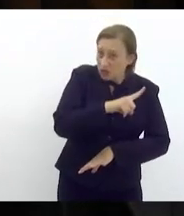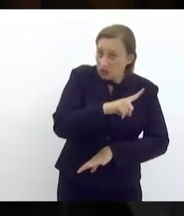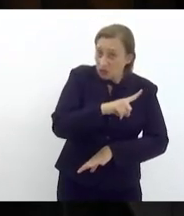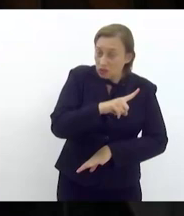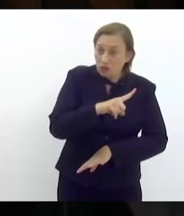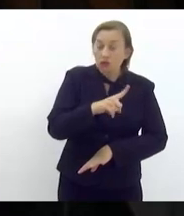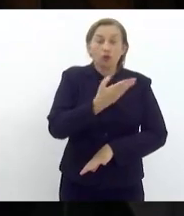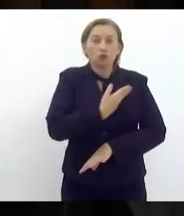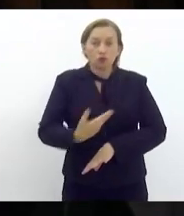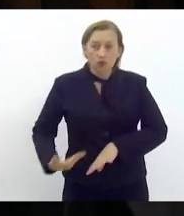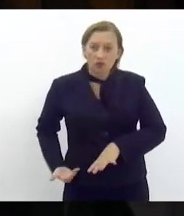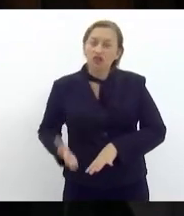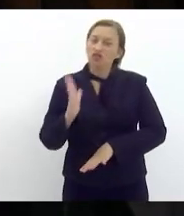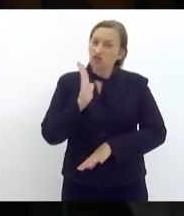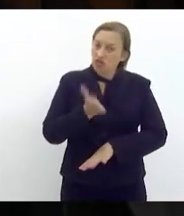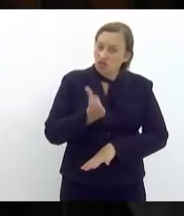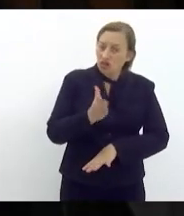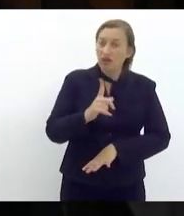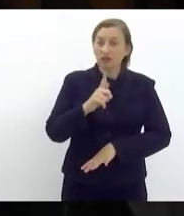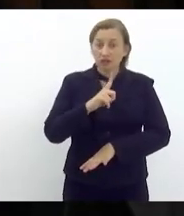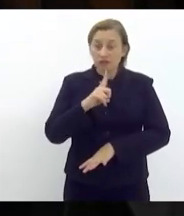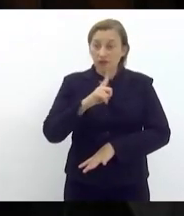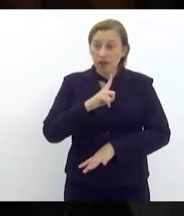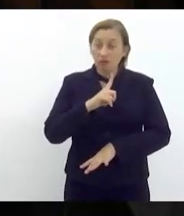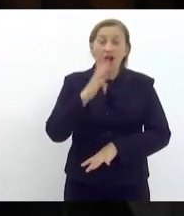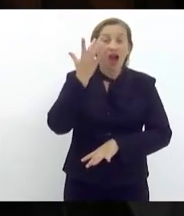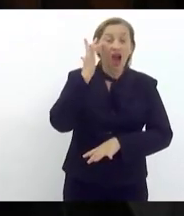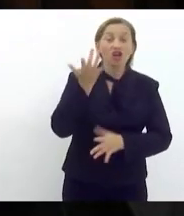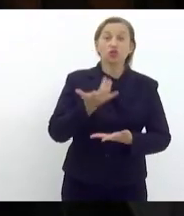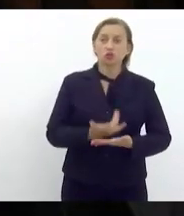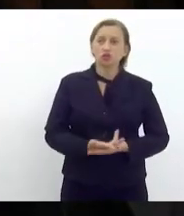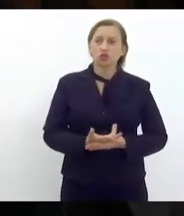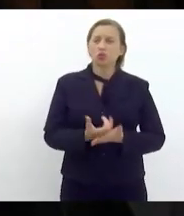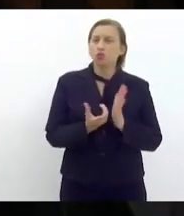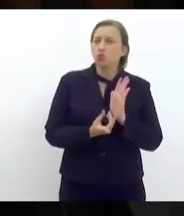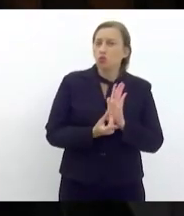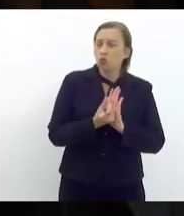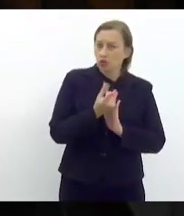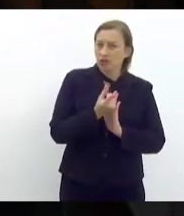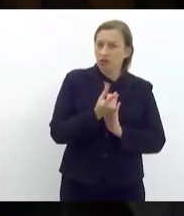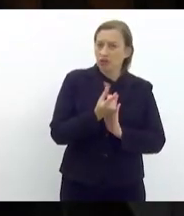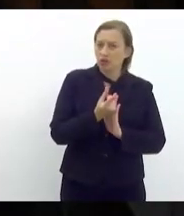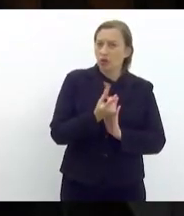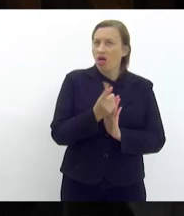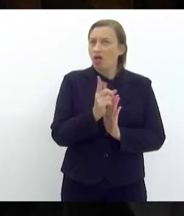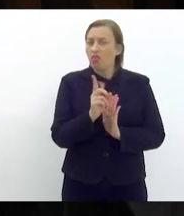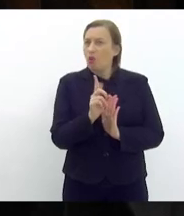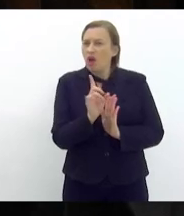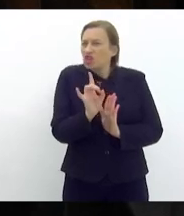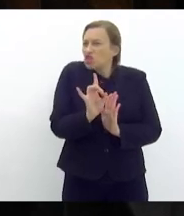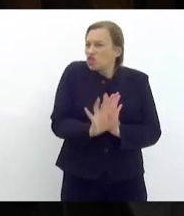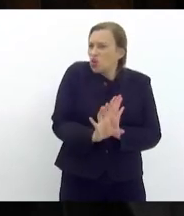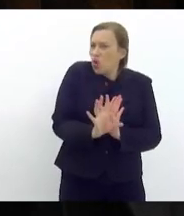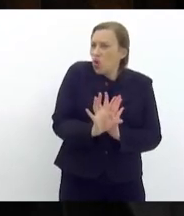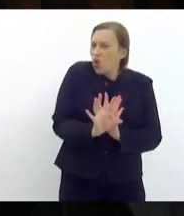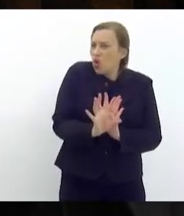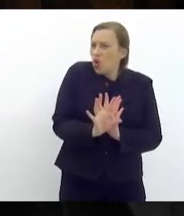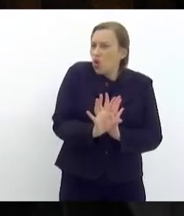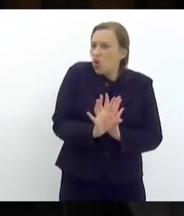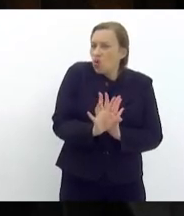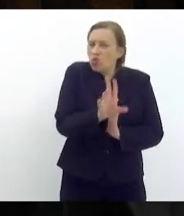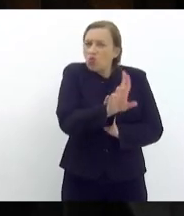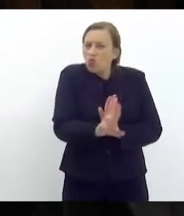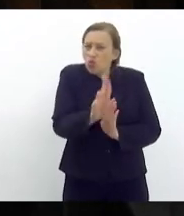governos que aqui já passaram, acho que o orçamento não é só um instrumento do